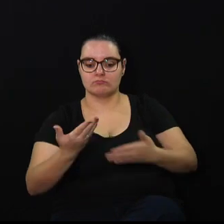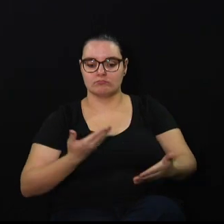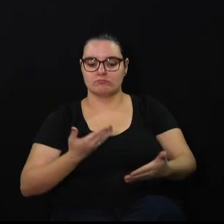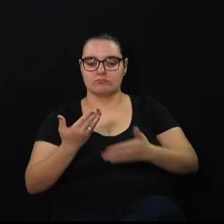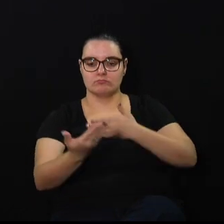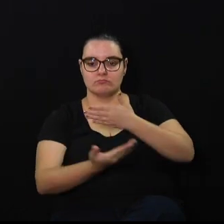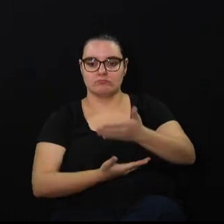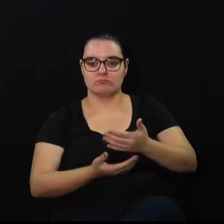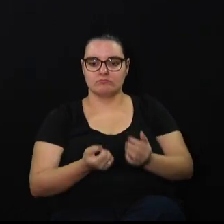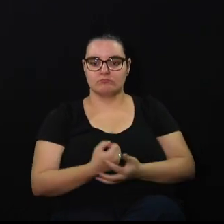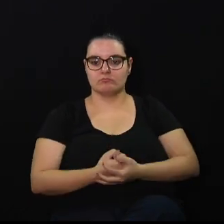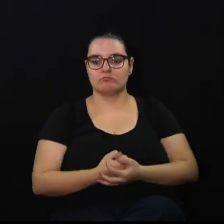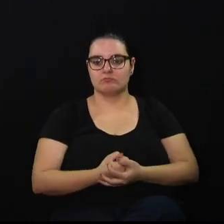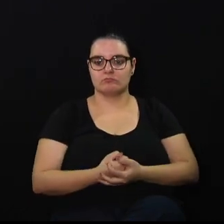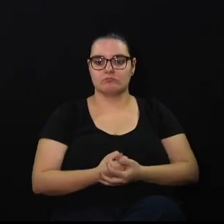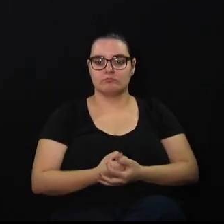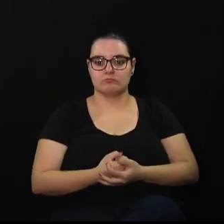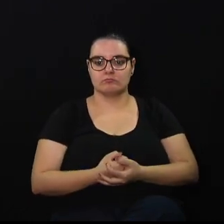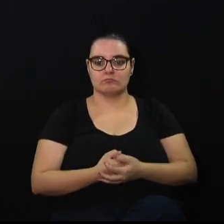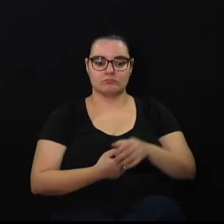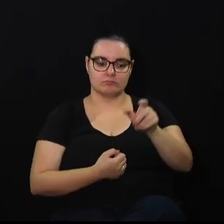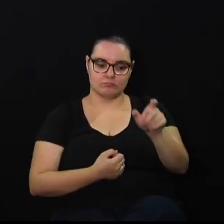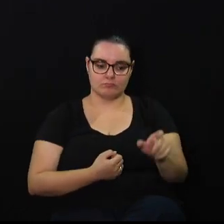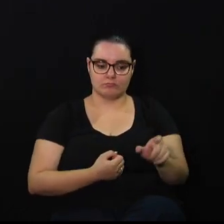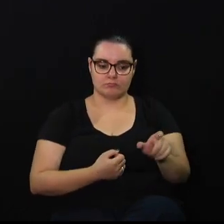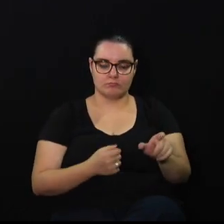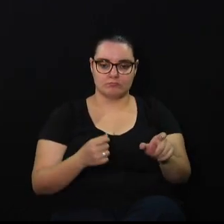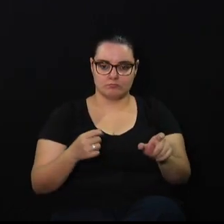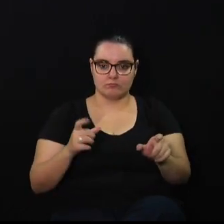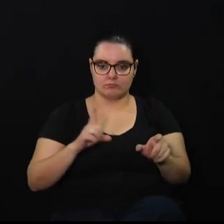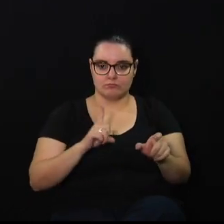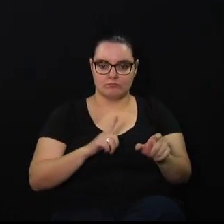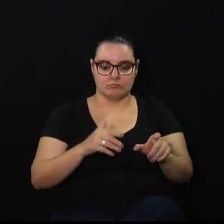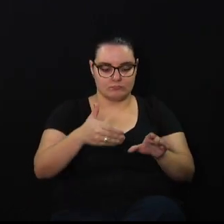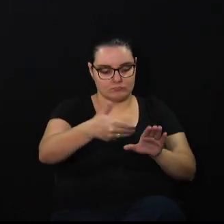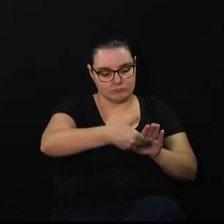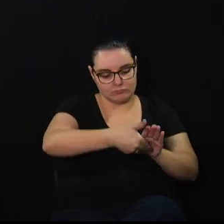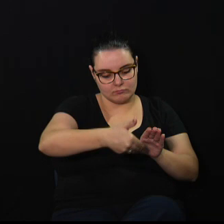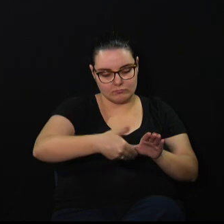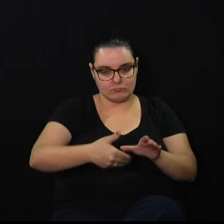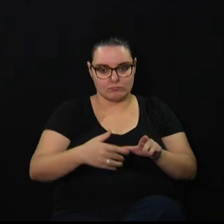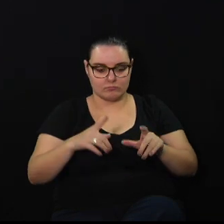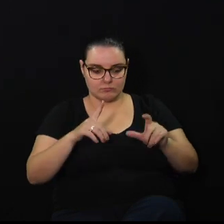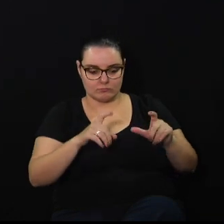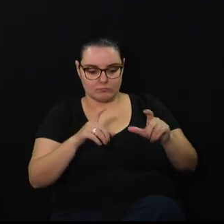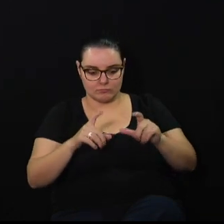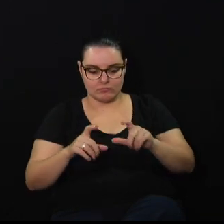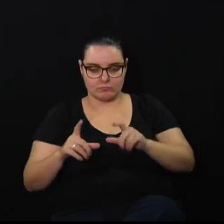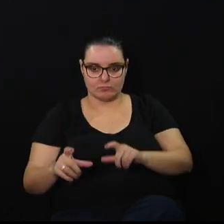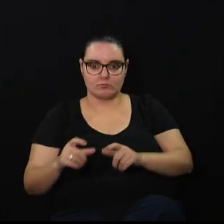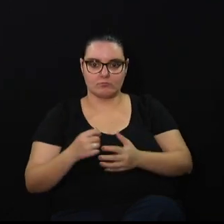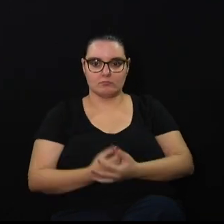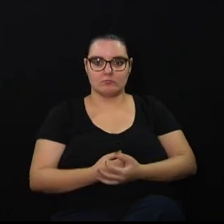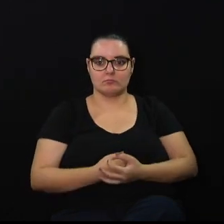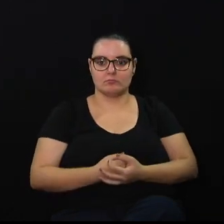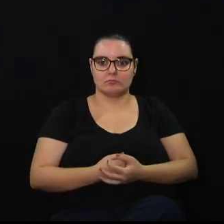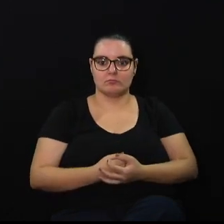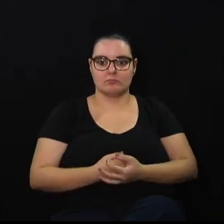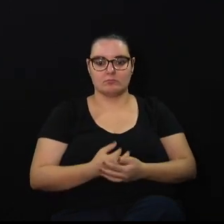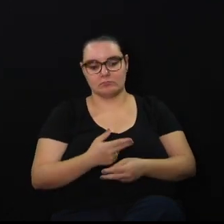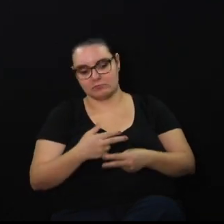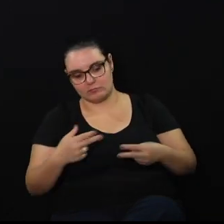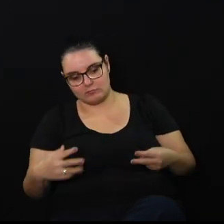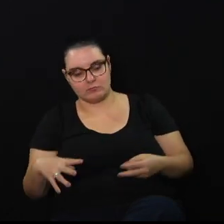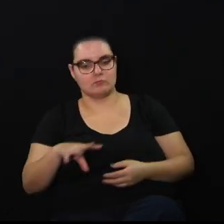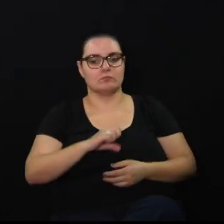então como é que a criança tenha uma pastinha dela que contém as figuras de coisas que ela gosta